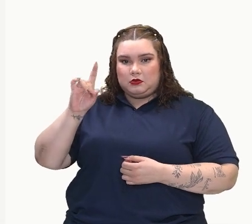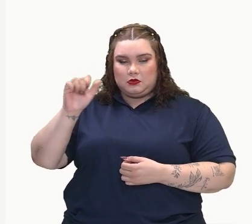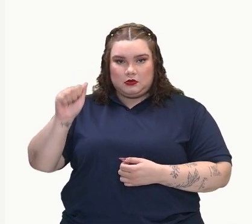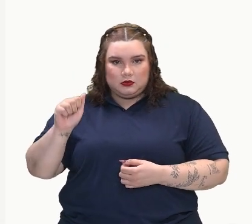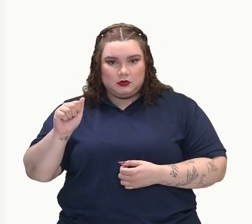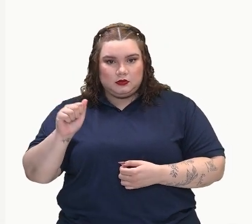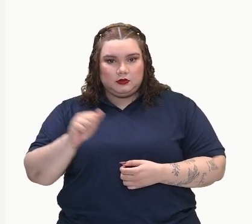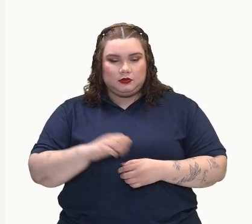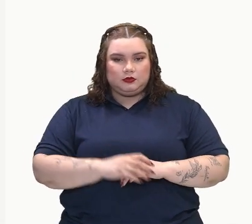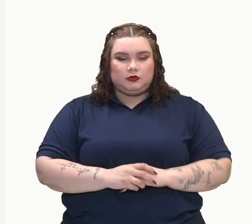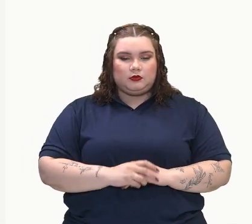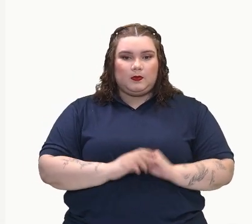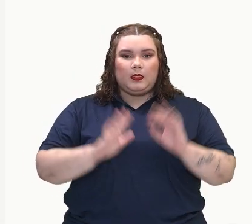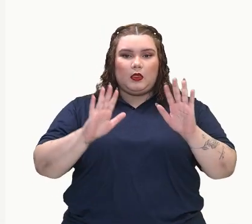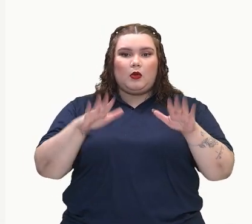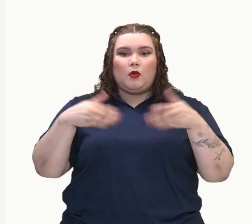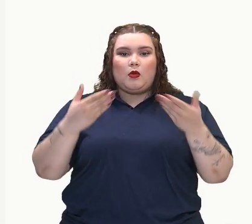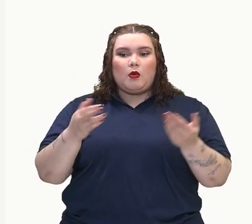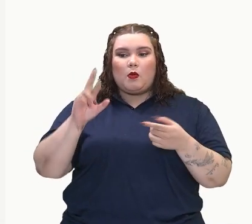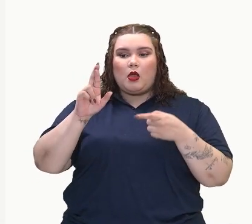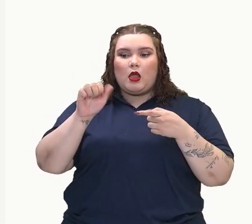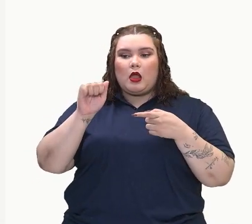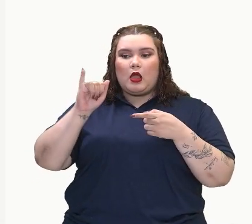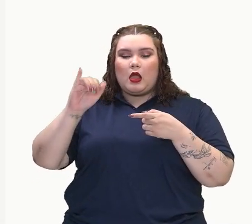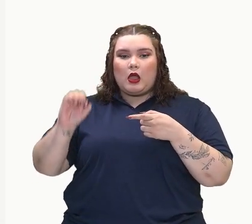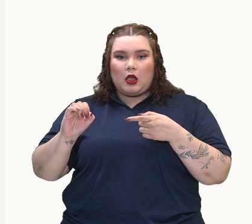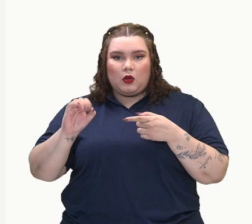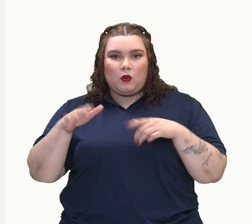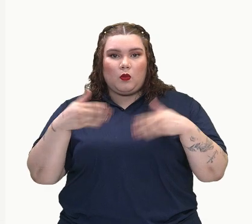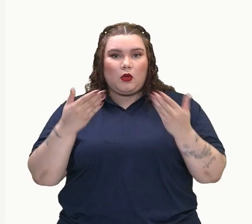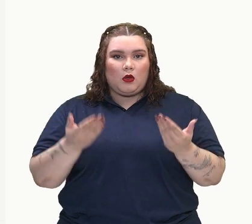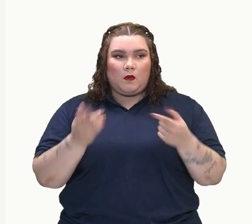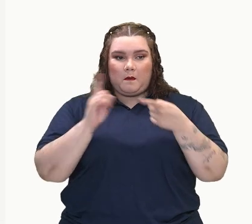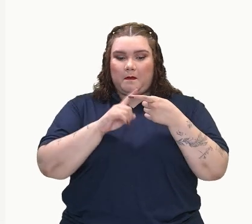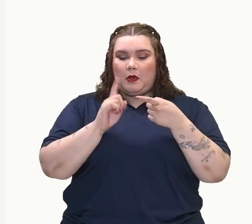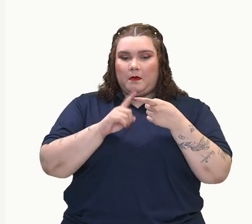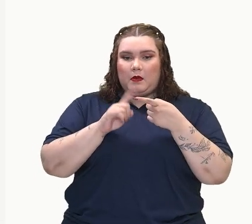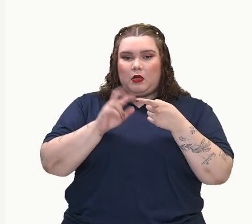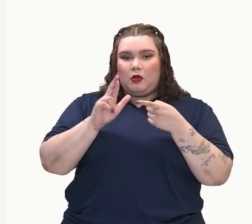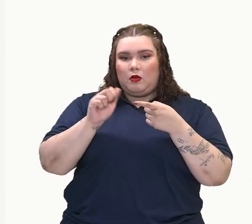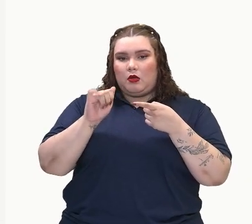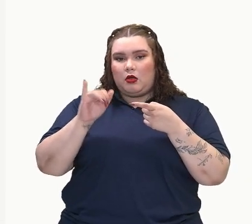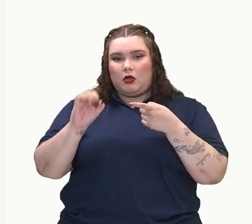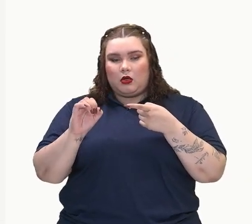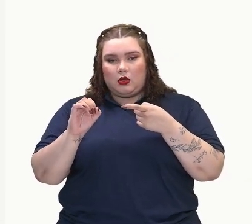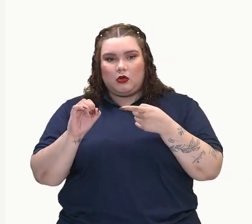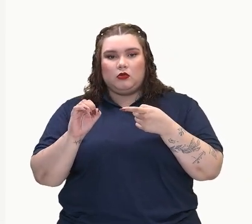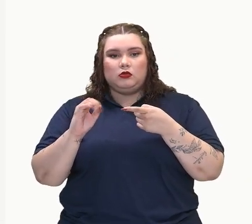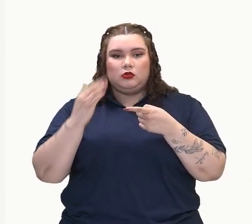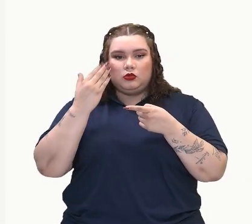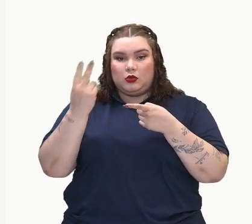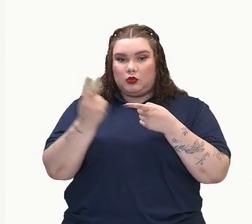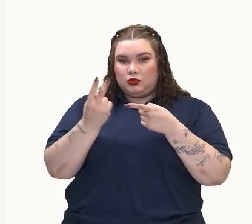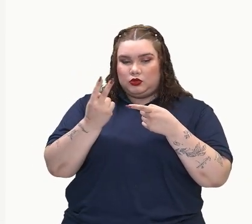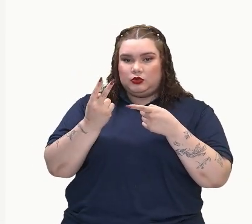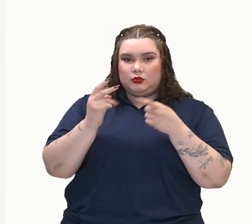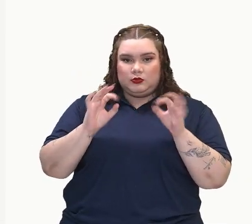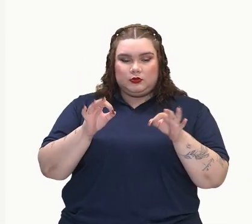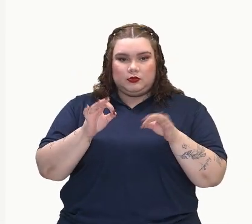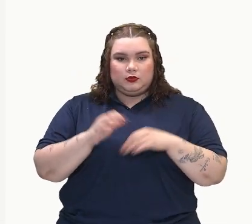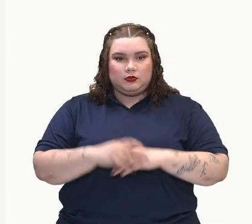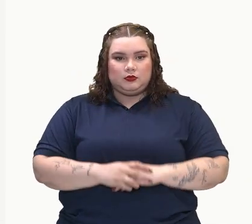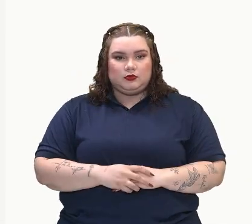agora, quais são os raios? Nós temos os raios, não temos? O primeiro raio deu quanto? Deu 2, não foi isso?